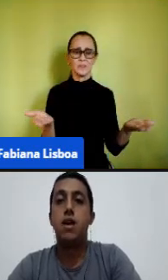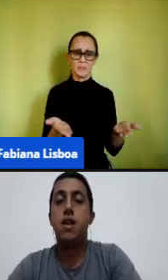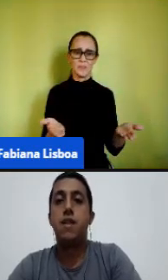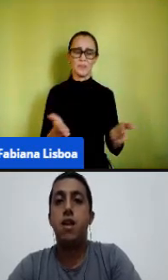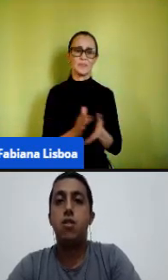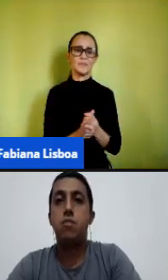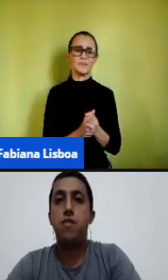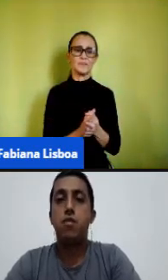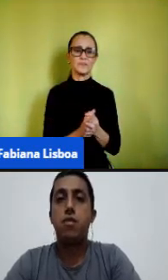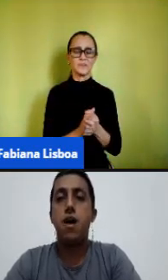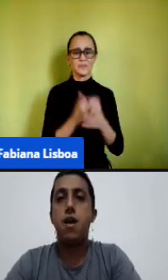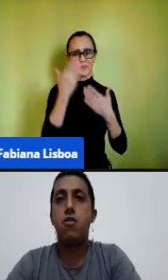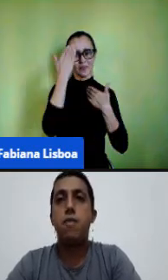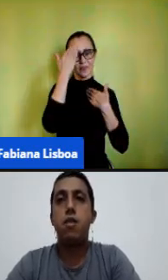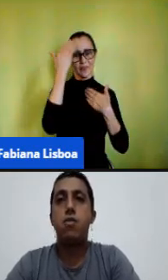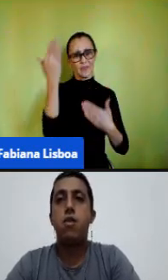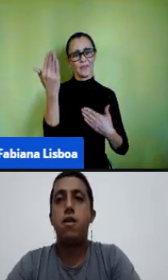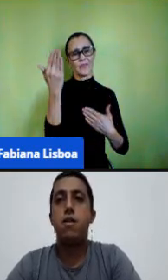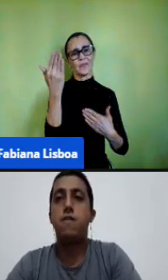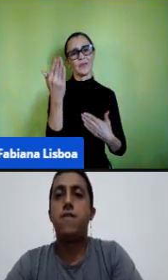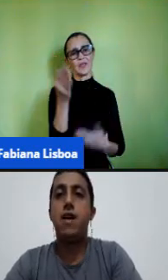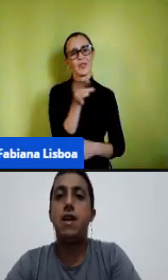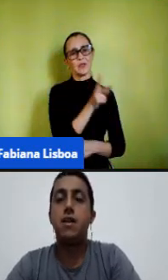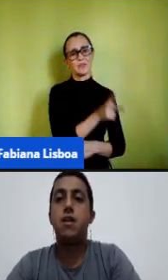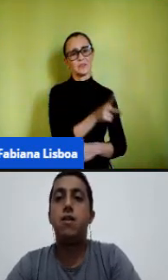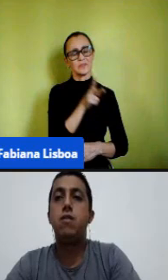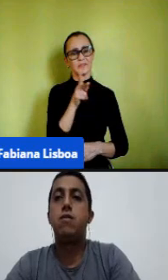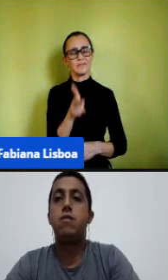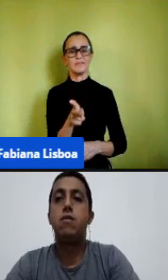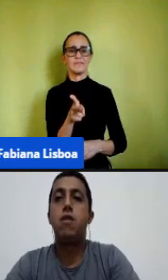Eu que agradeço, professor Carlos, pela sua